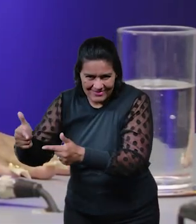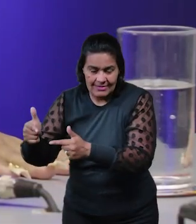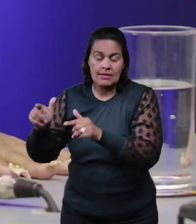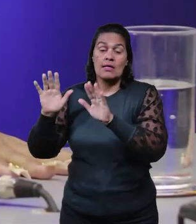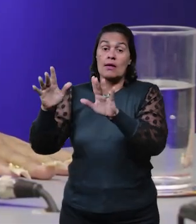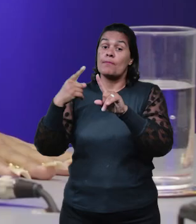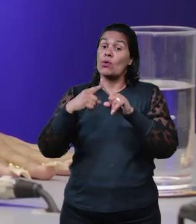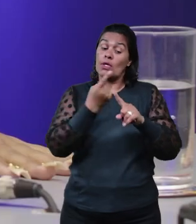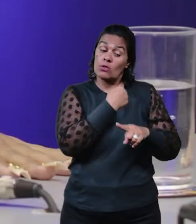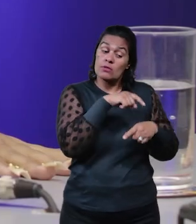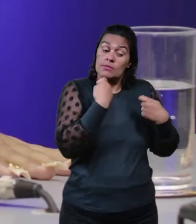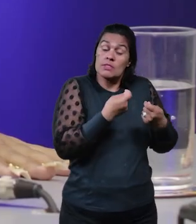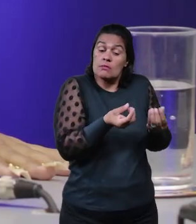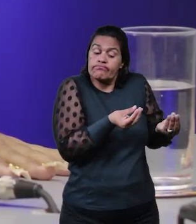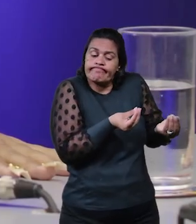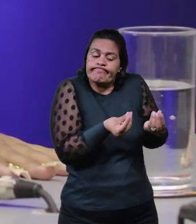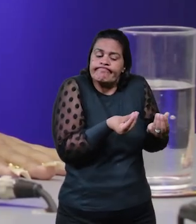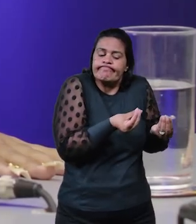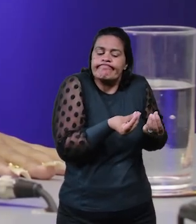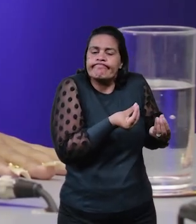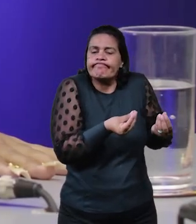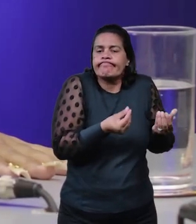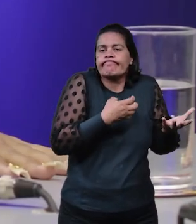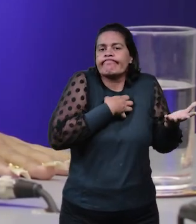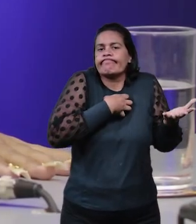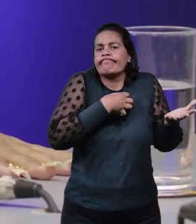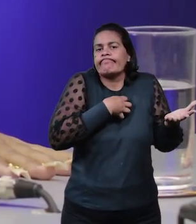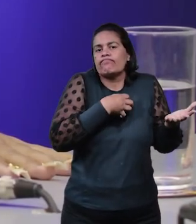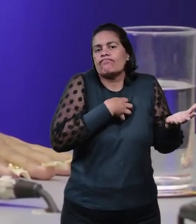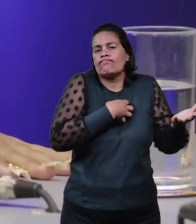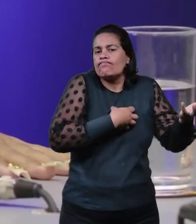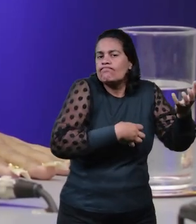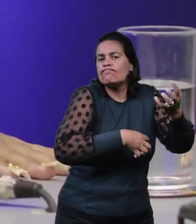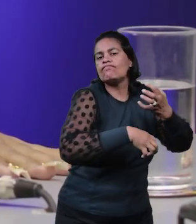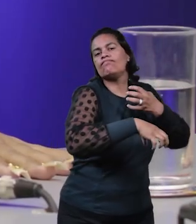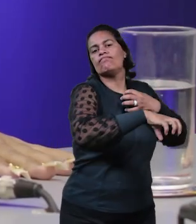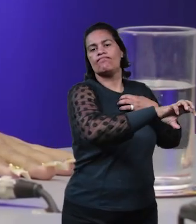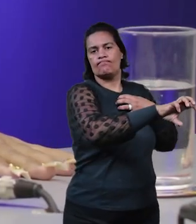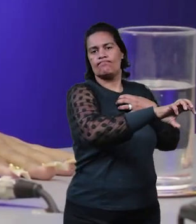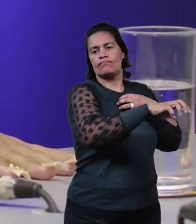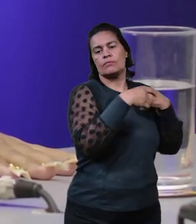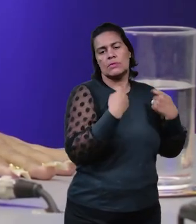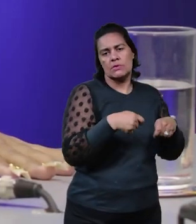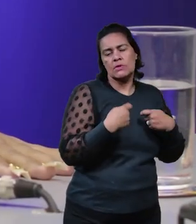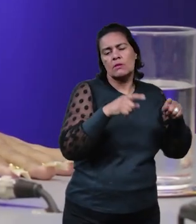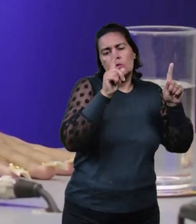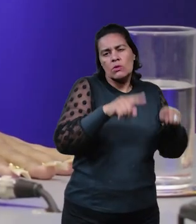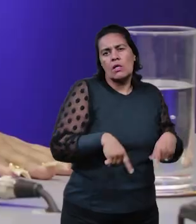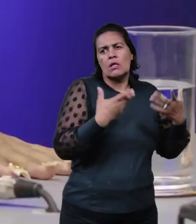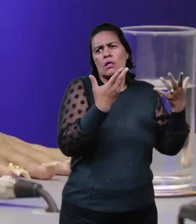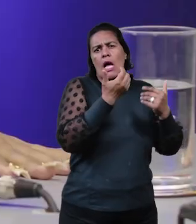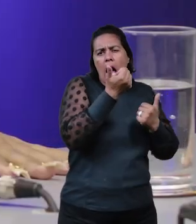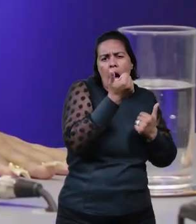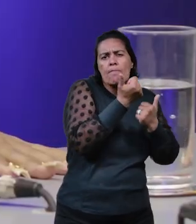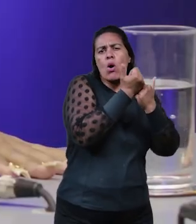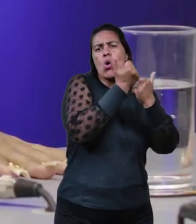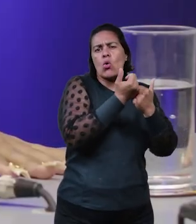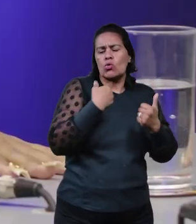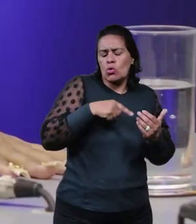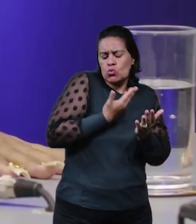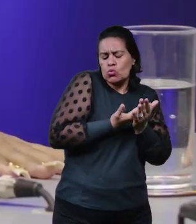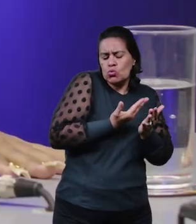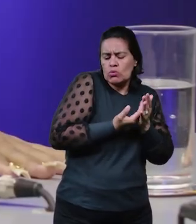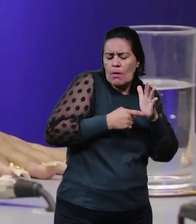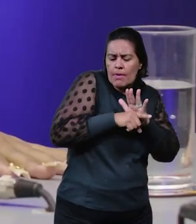a gente tem que ter esse tato, a gente tem que ter um certo estudo, sabe? Um apoio para a gente se preparar e